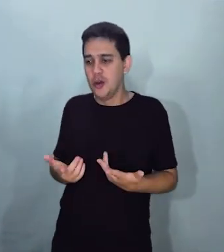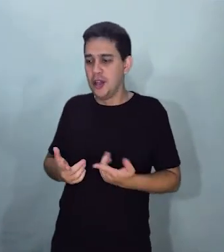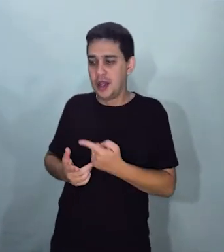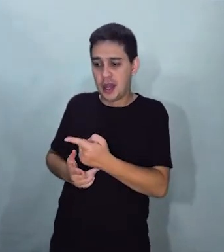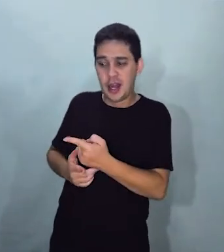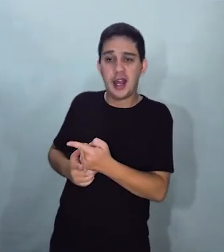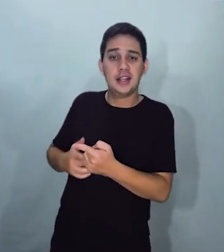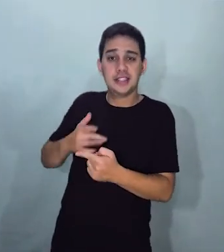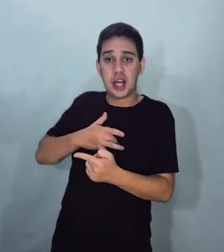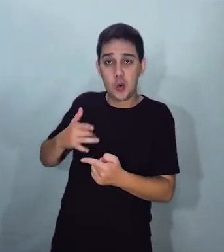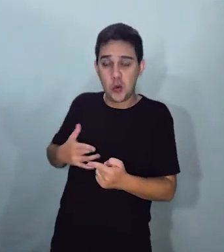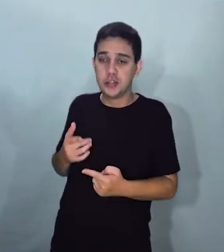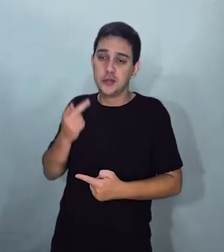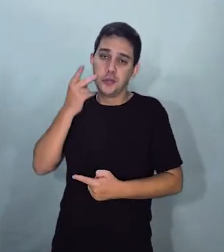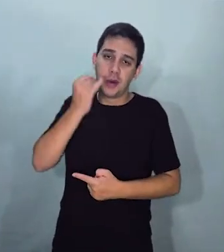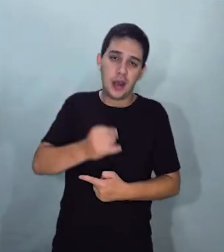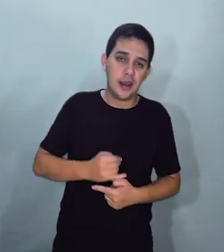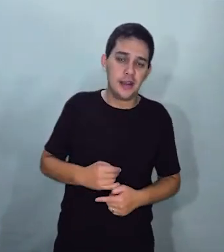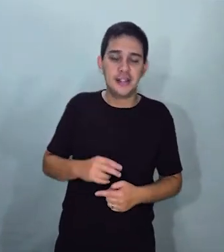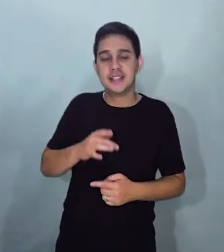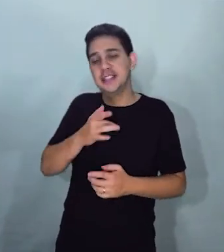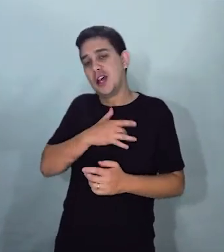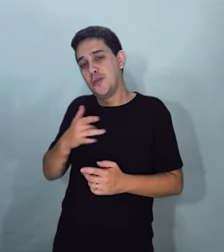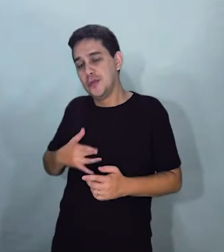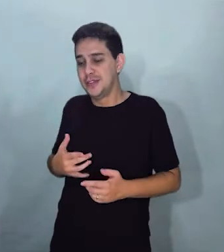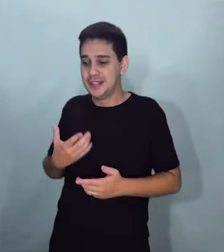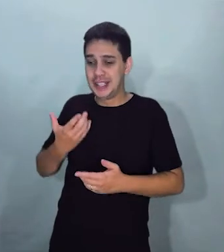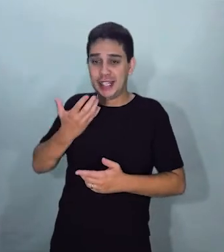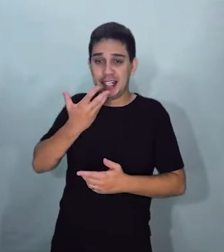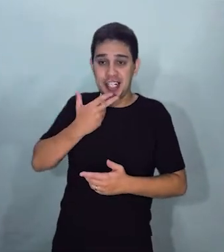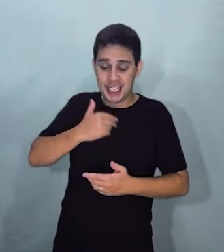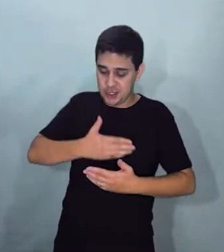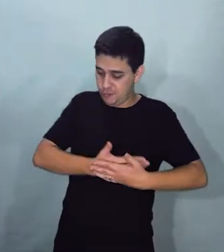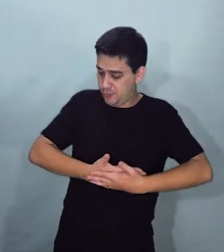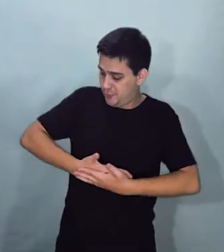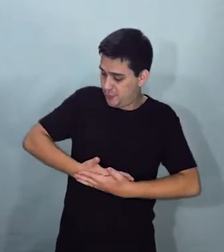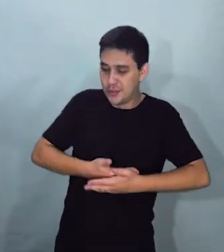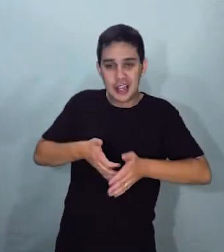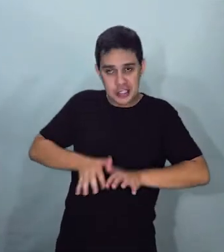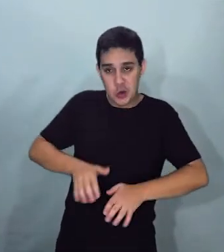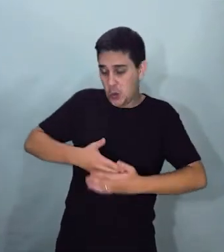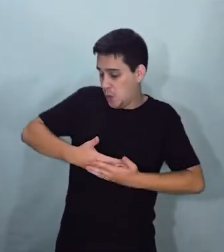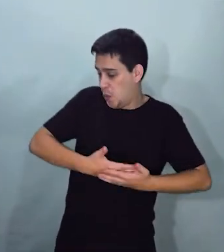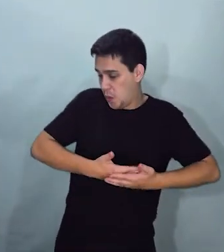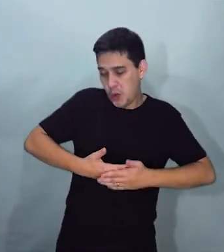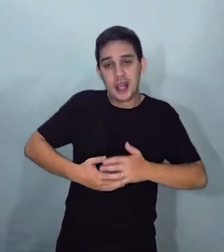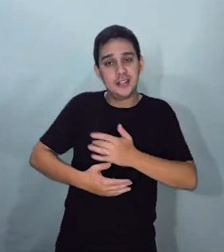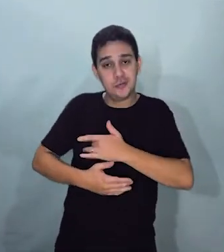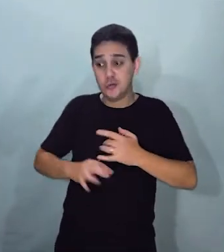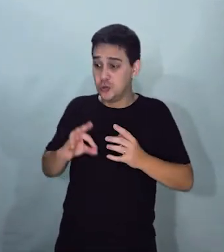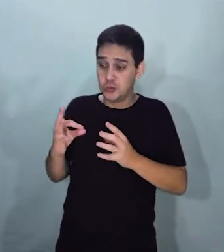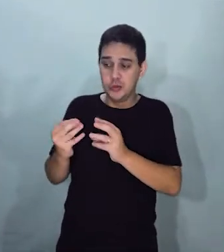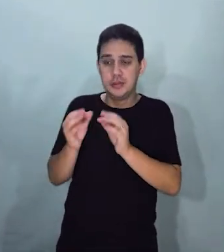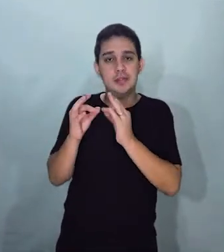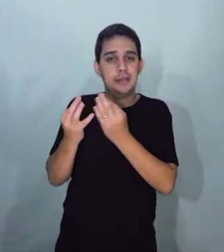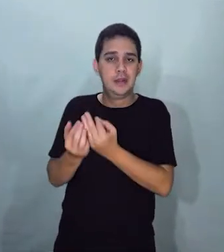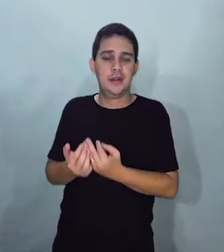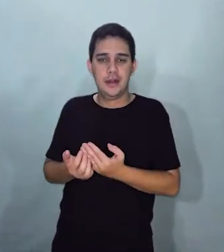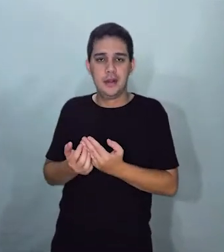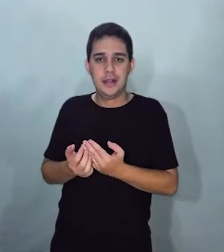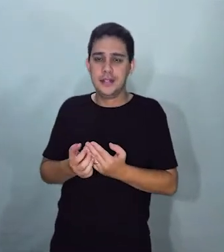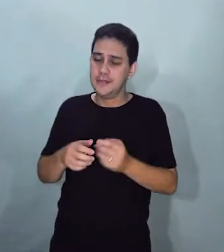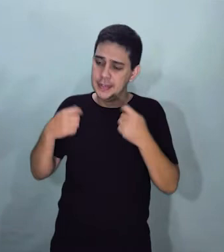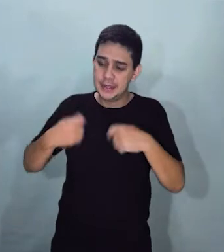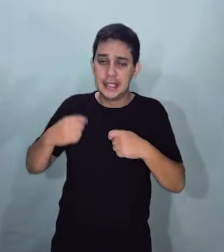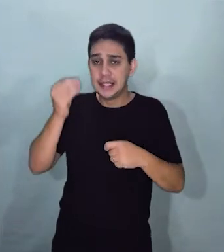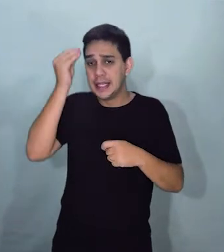para a saúde, principalmente, dessa criança que vem ao mundo, né? Porque a gente tem que considerar que a documentação,